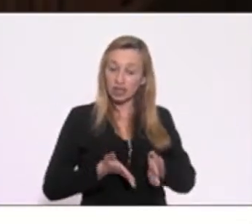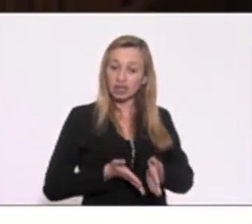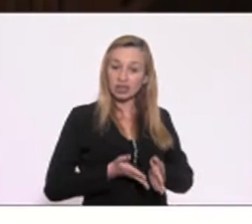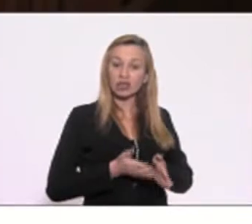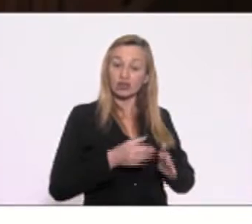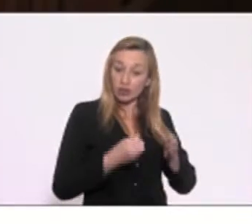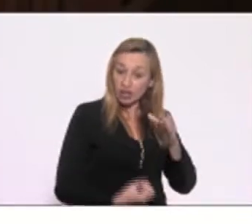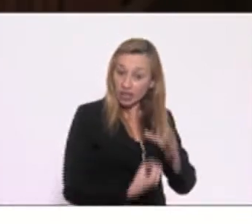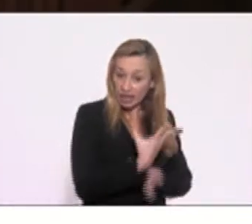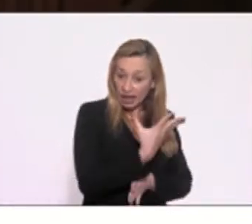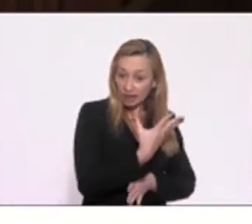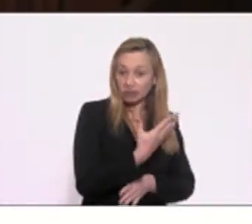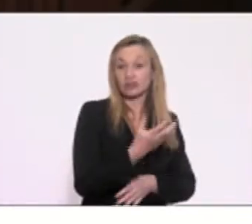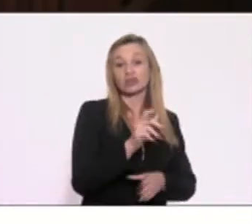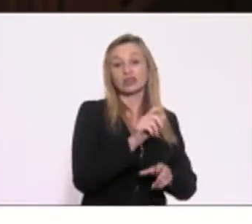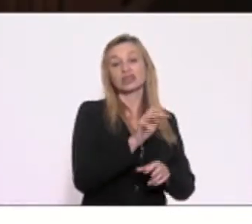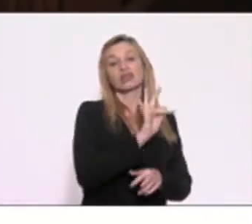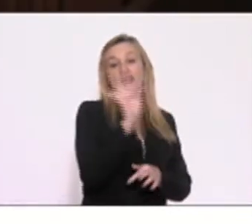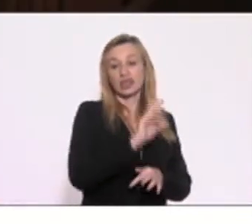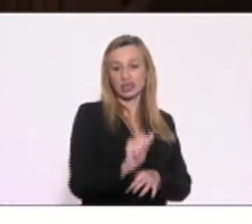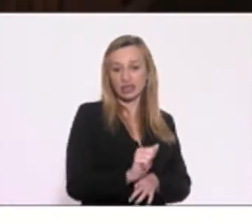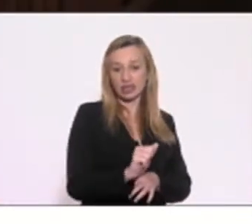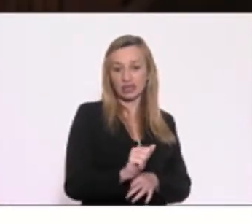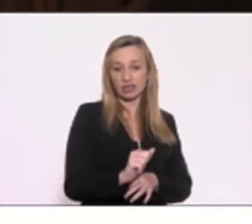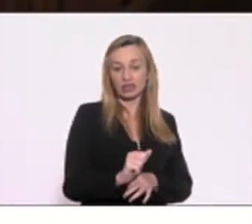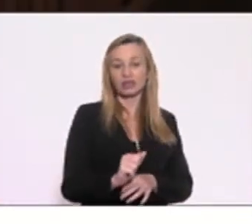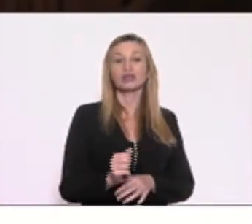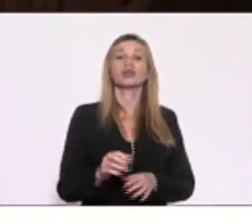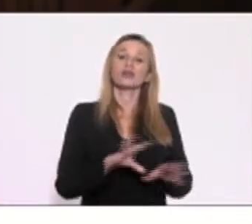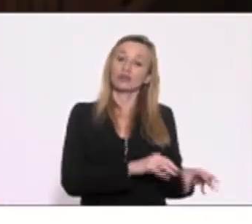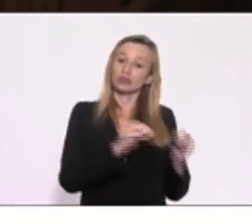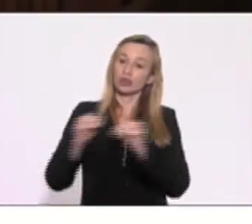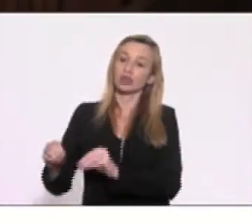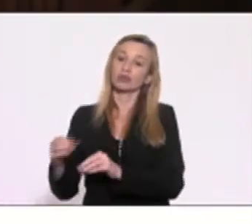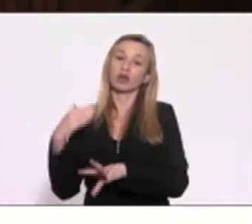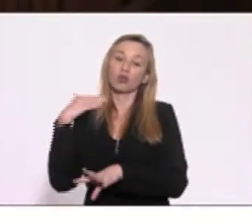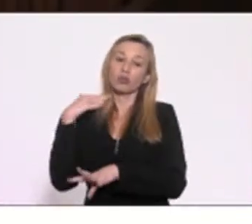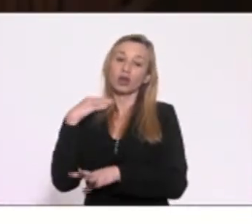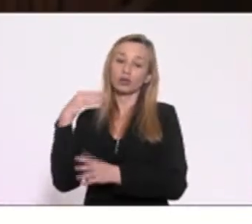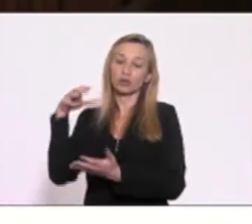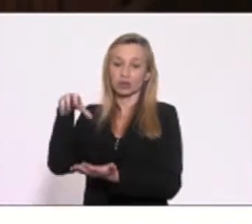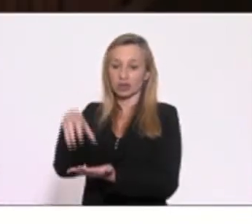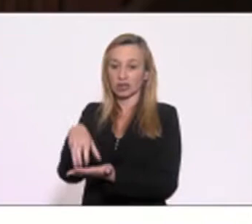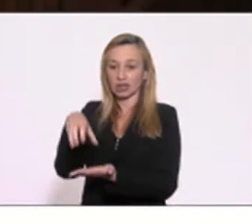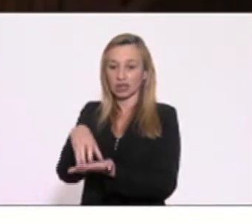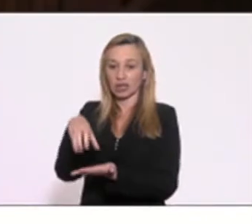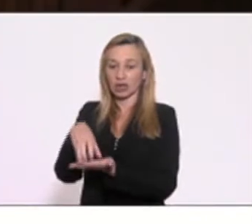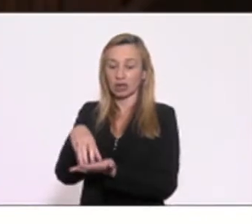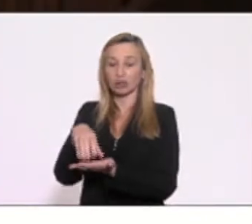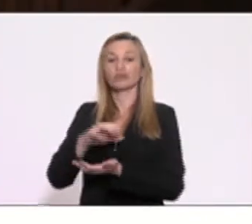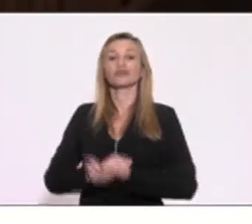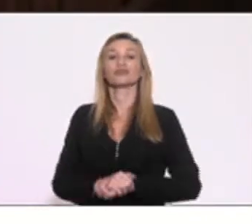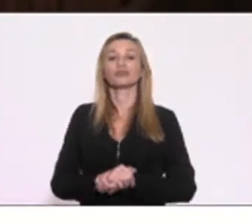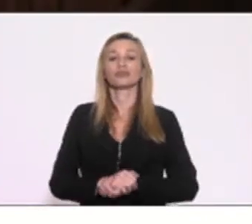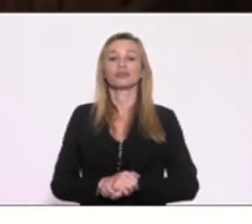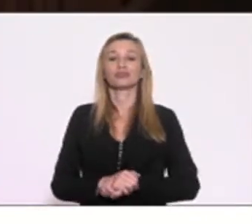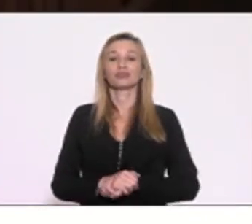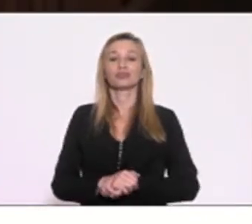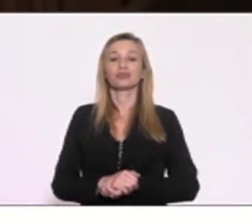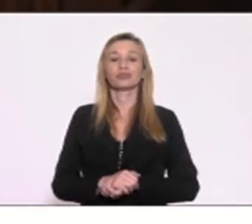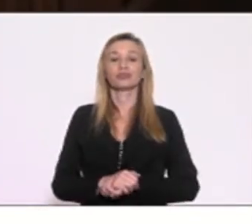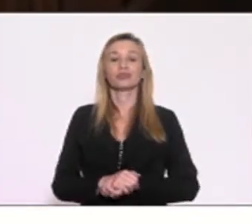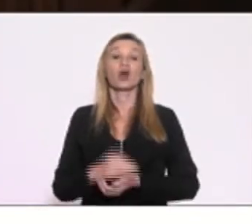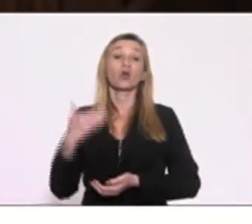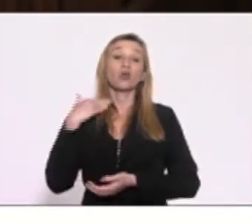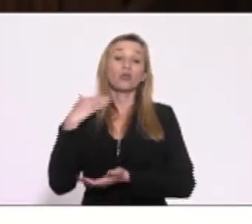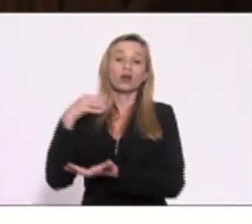para a Economia, para o Banco Central. Abriu a hipótese do